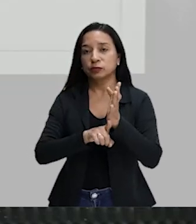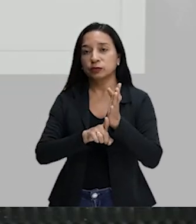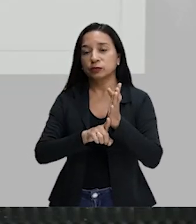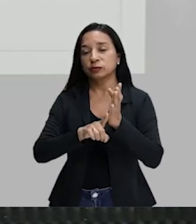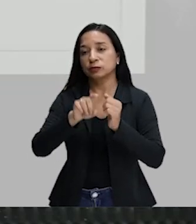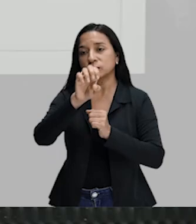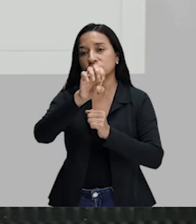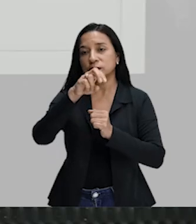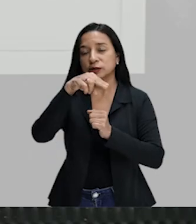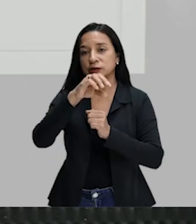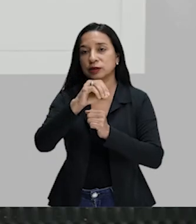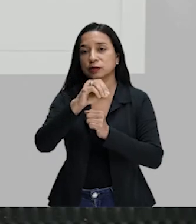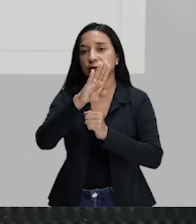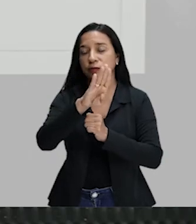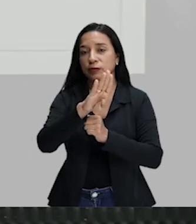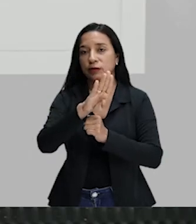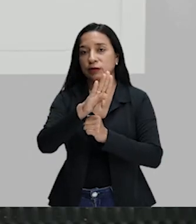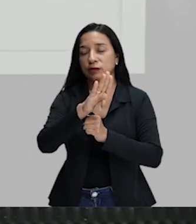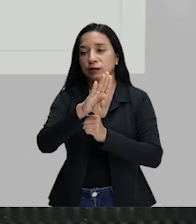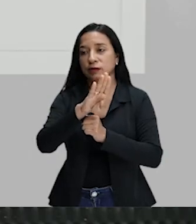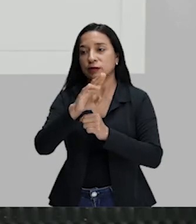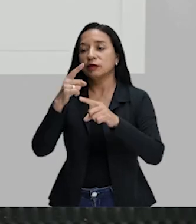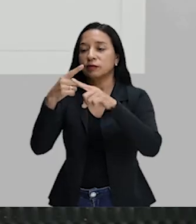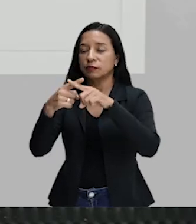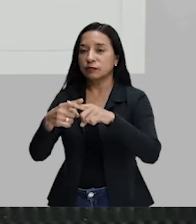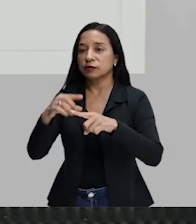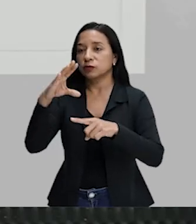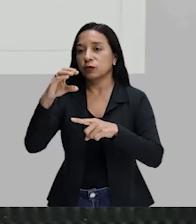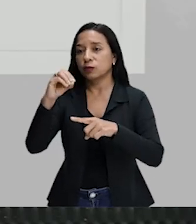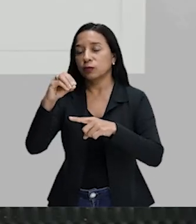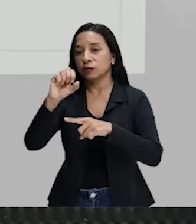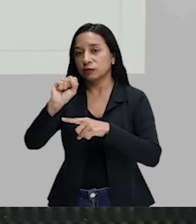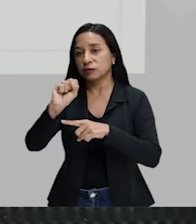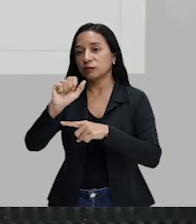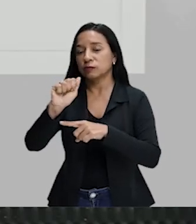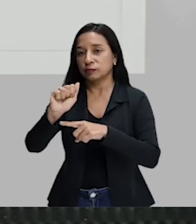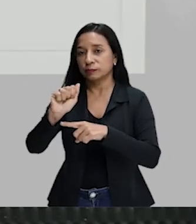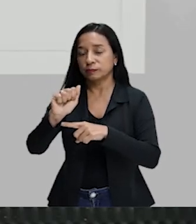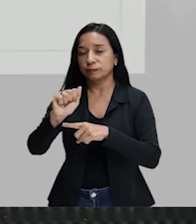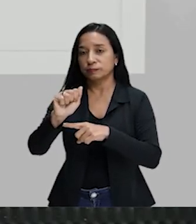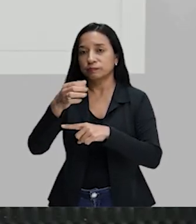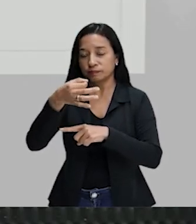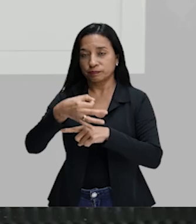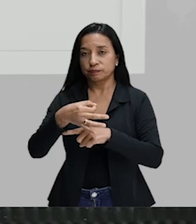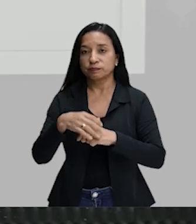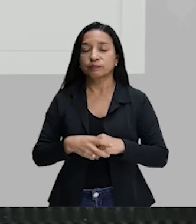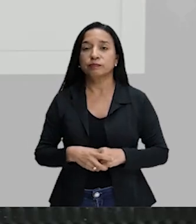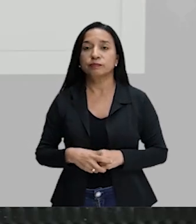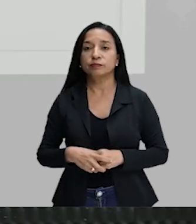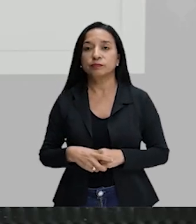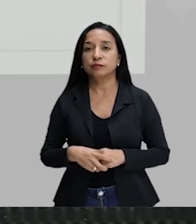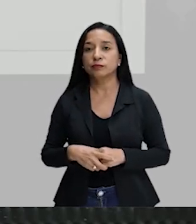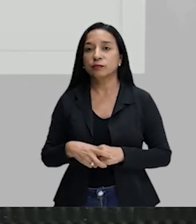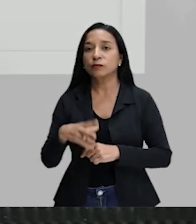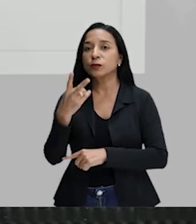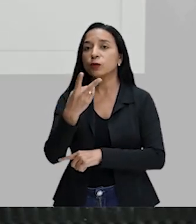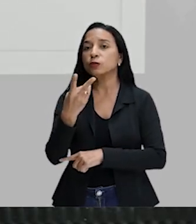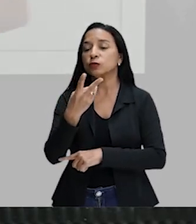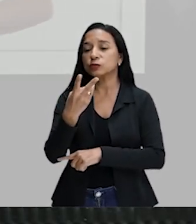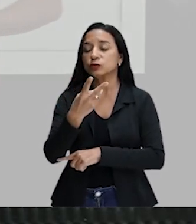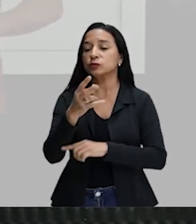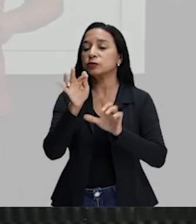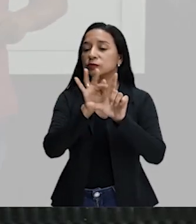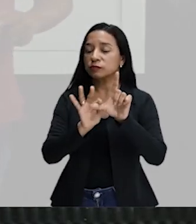o seno do B vezes o cosseno do A. Certo? Então, essas são as duas fórmulas que